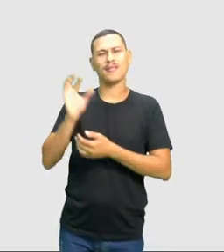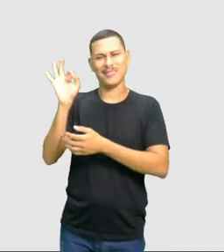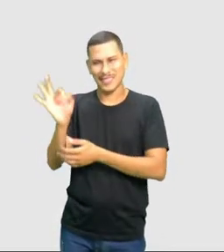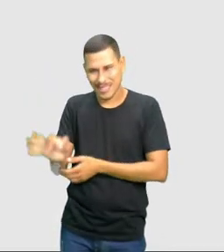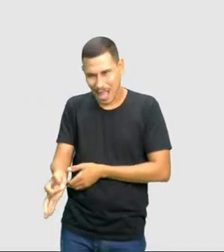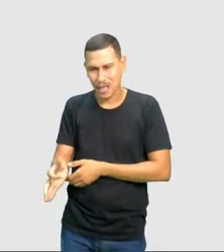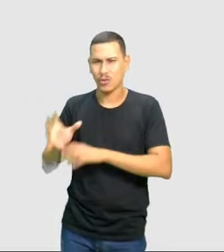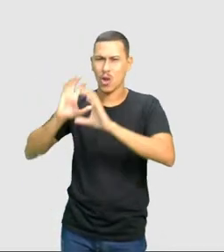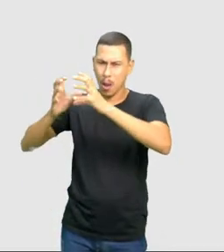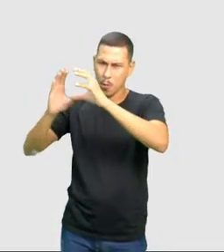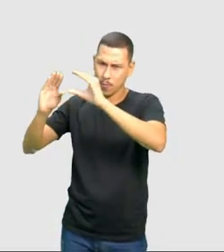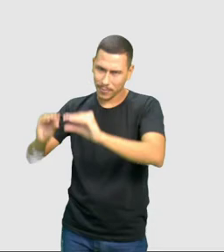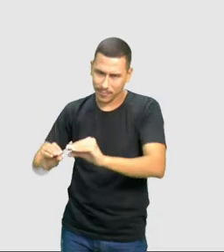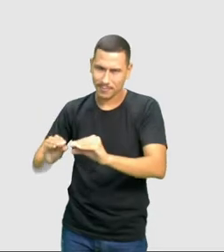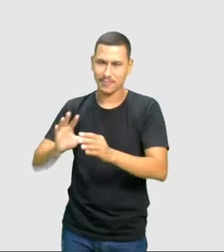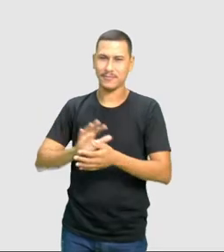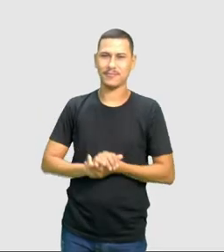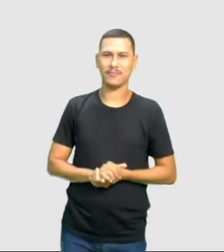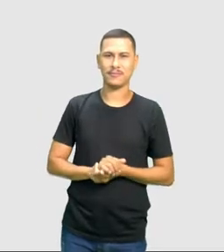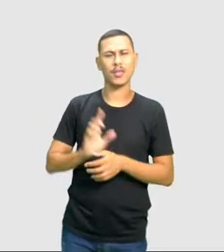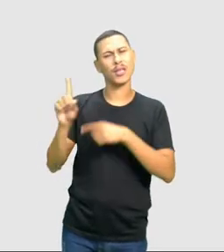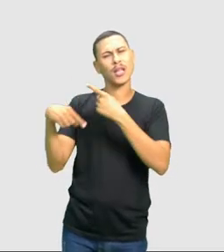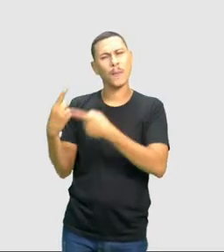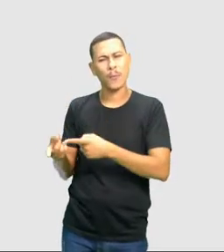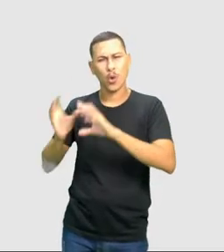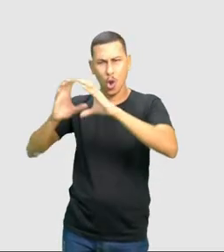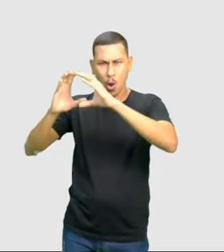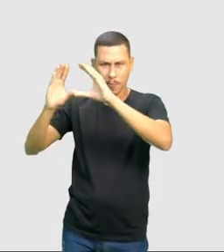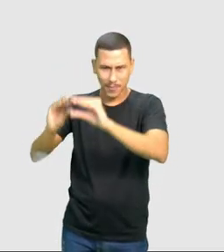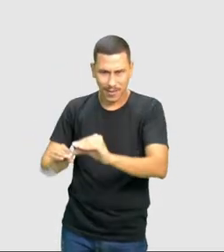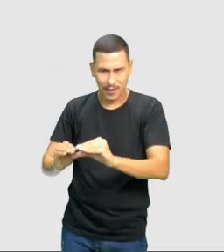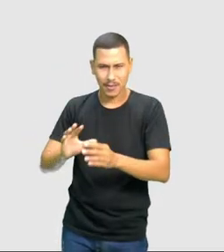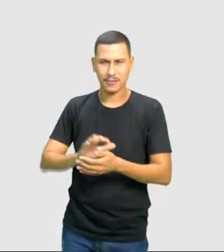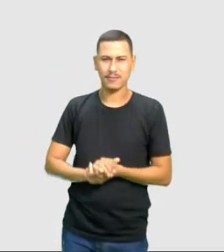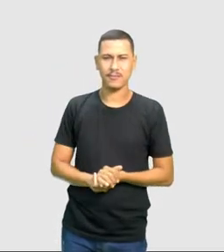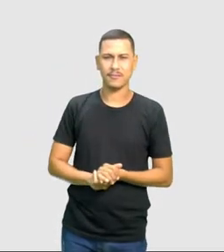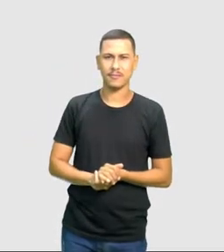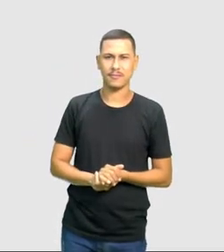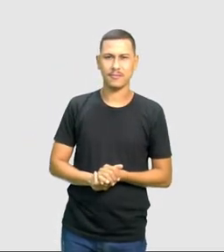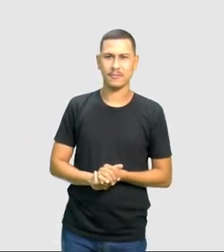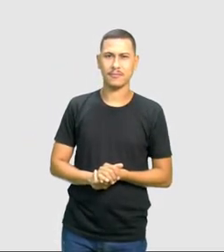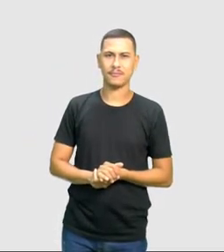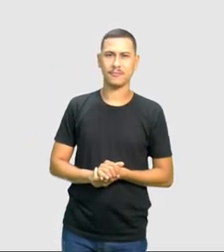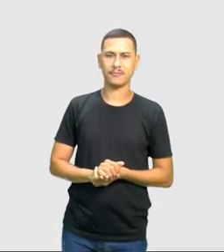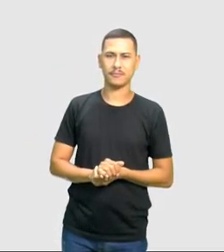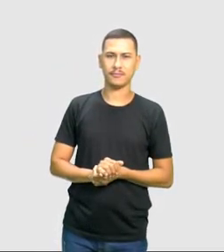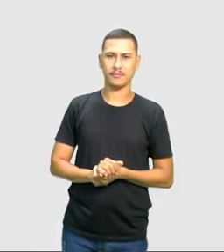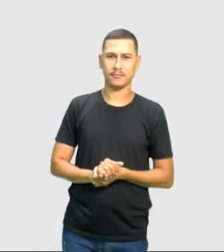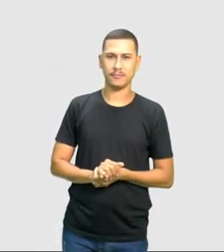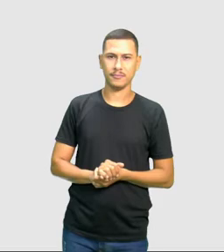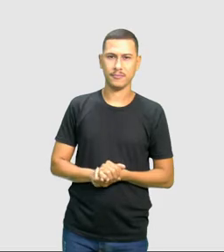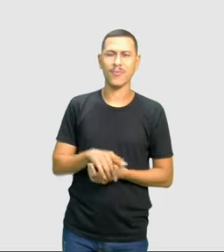Perfeito, a bola pequena. E depois dessa bola pequena, vai vir o quê?